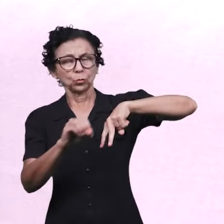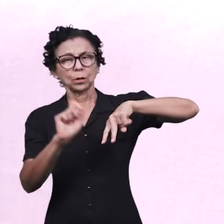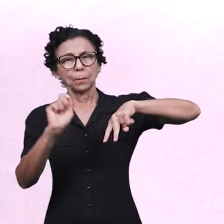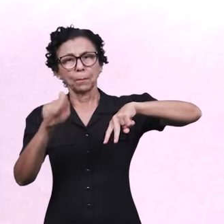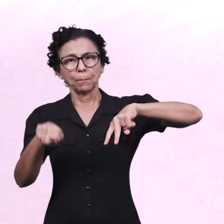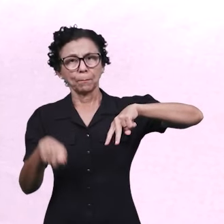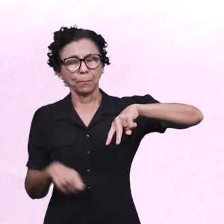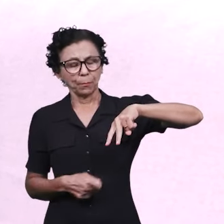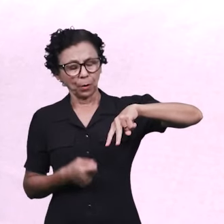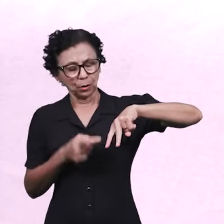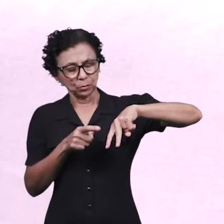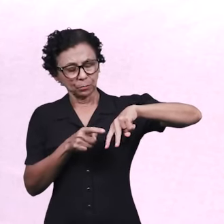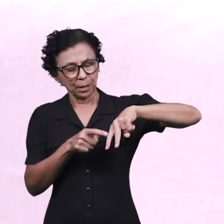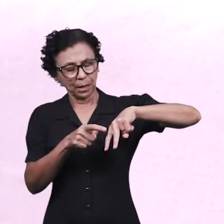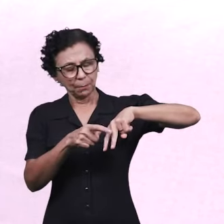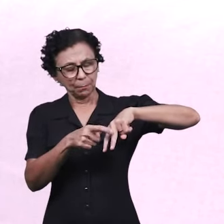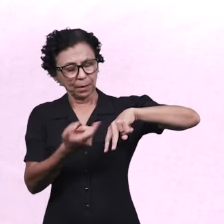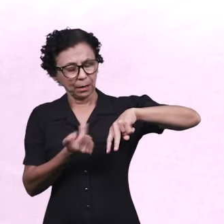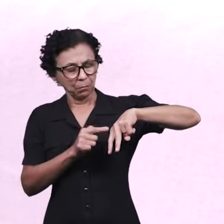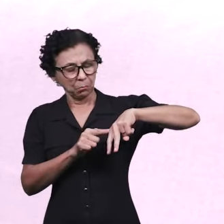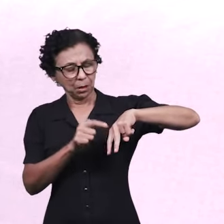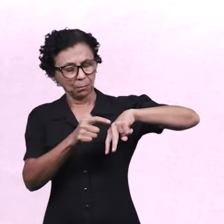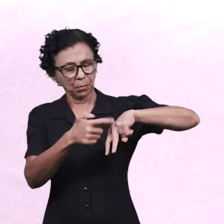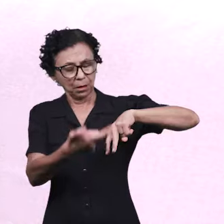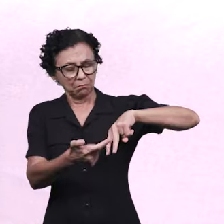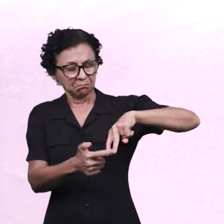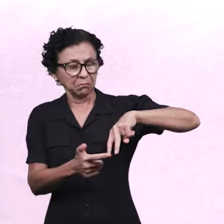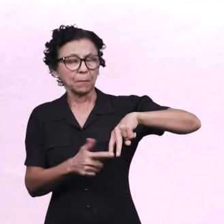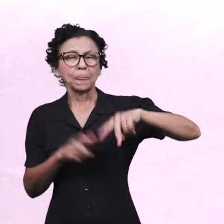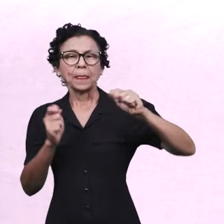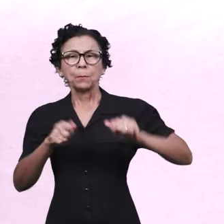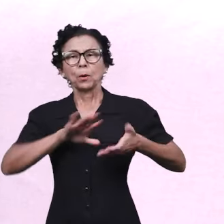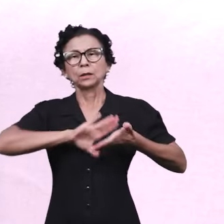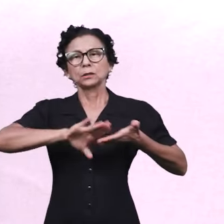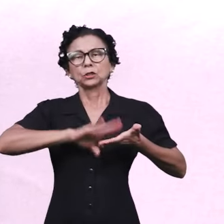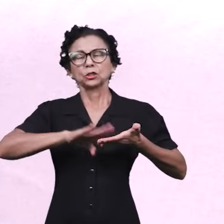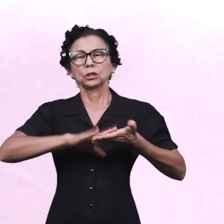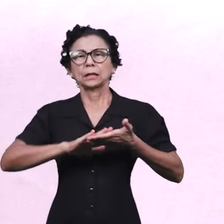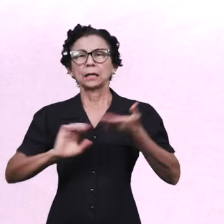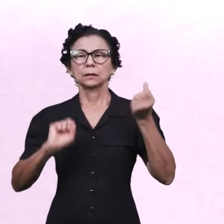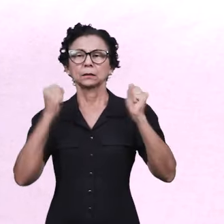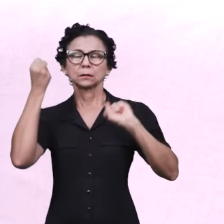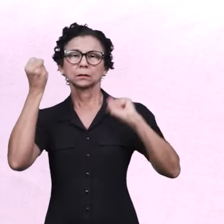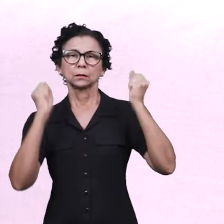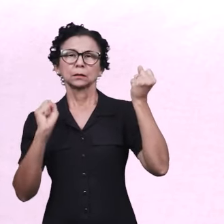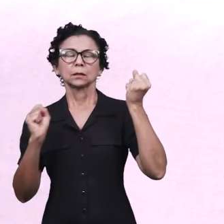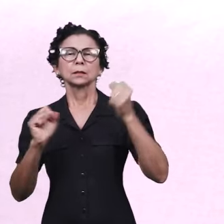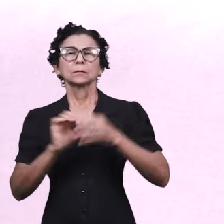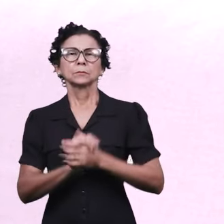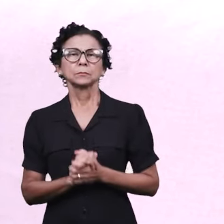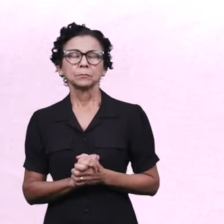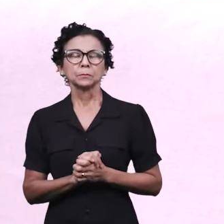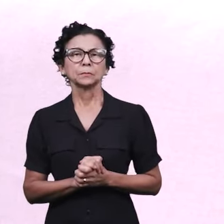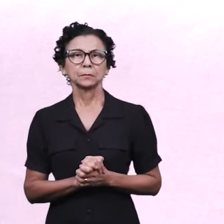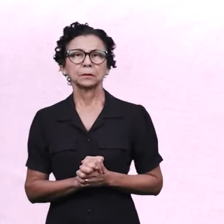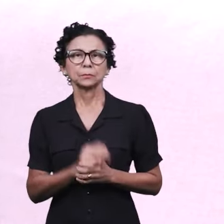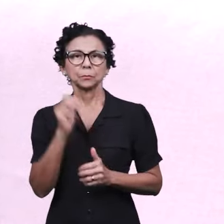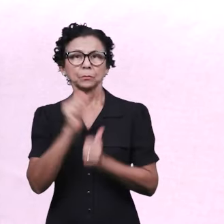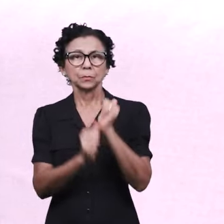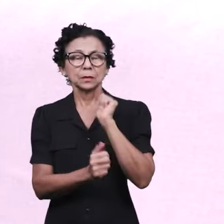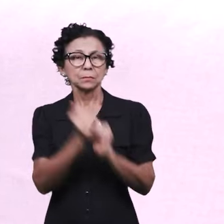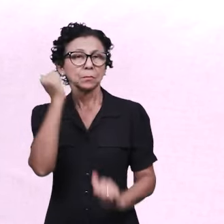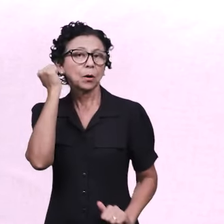eliminada com dieta atividade física tratamentos estéticos a gordura do lipedema ela não